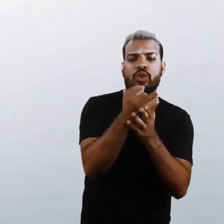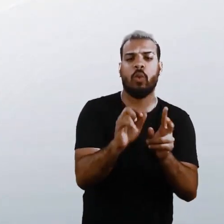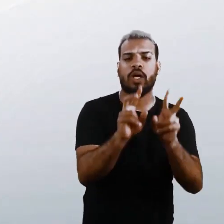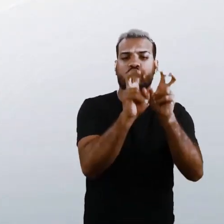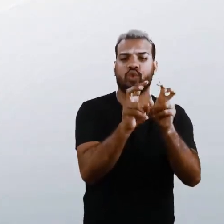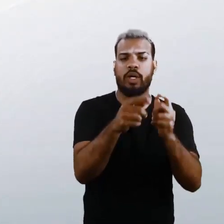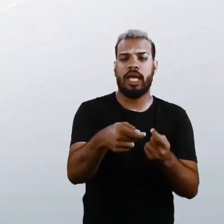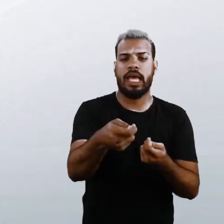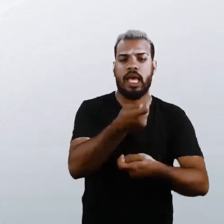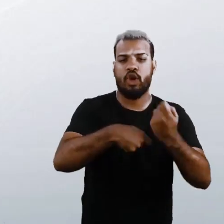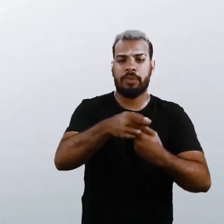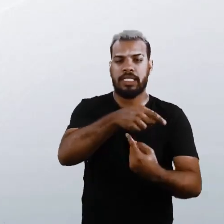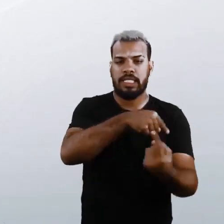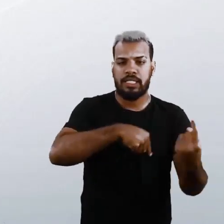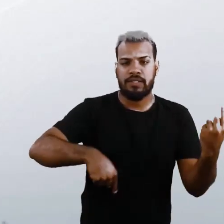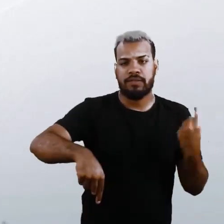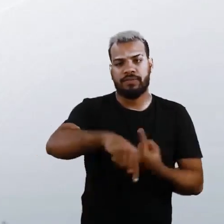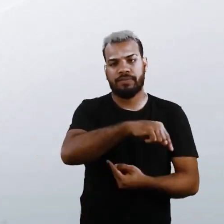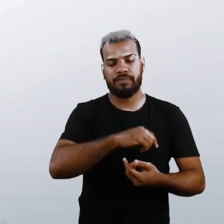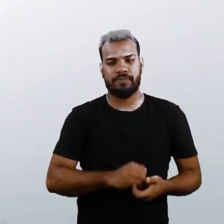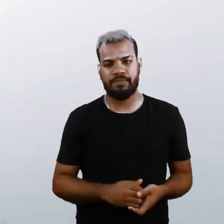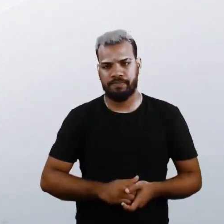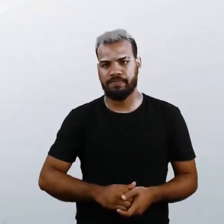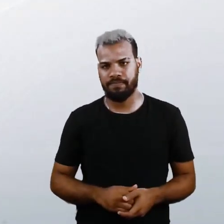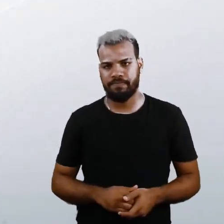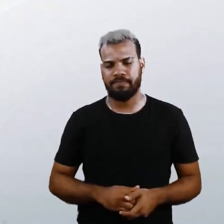de economia circular. Então fica ligado.